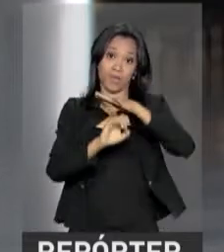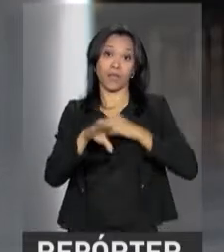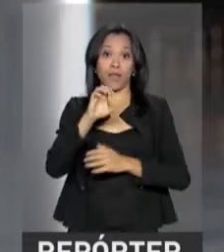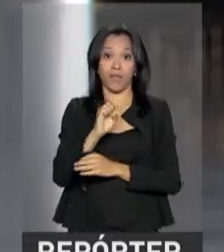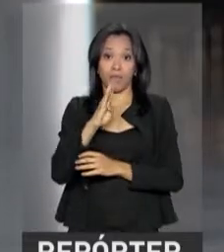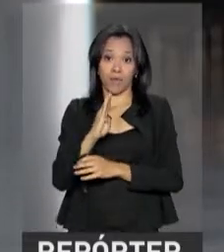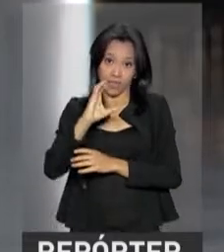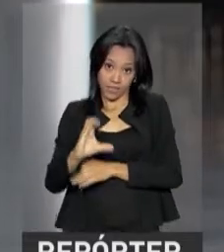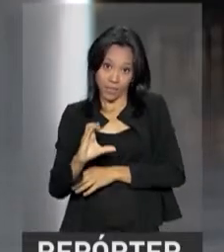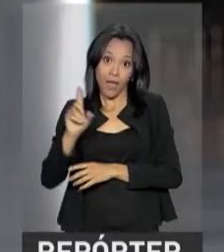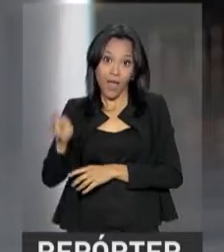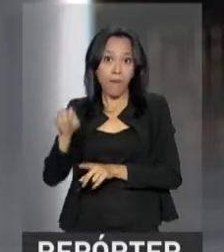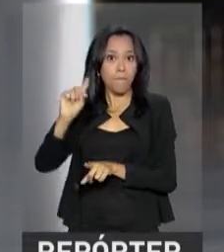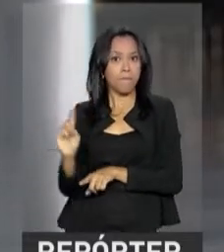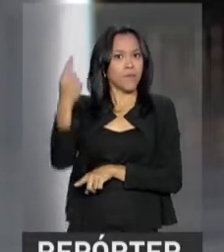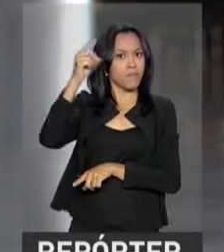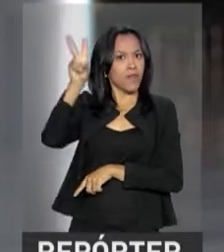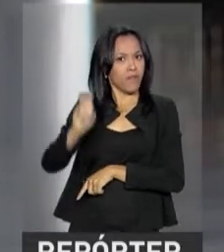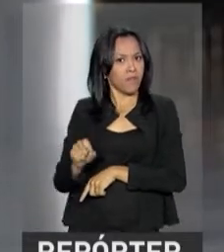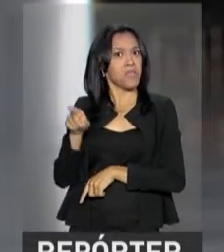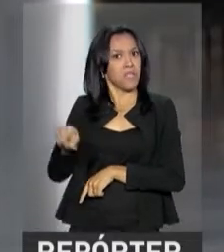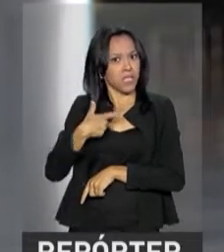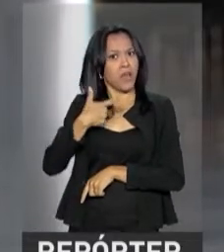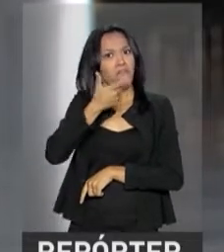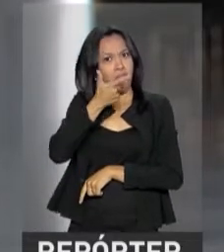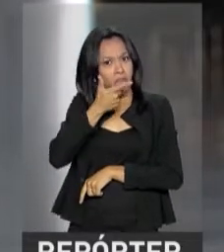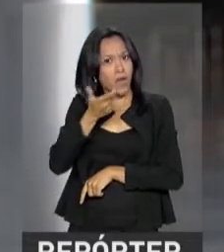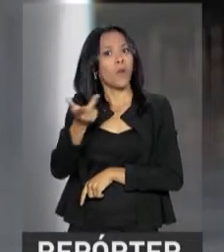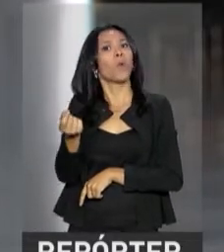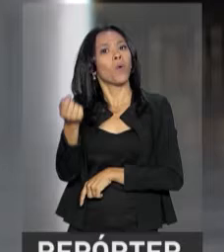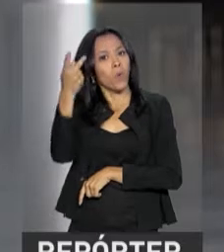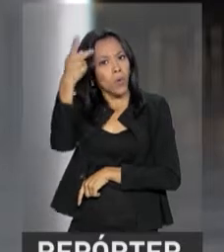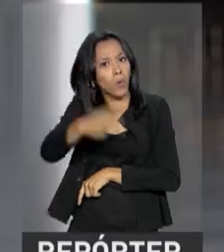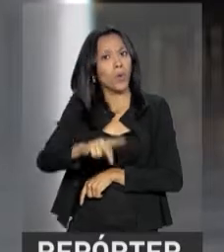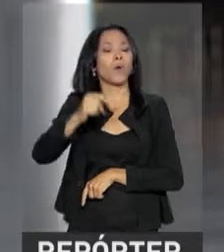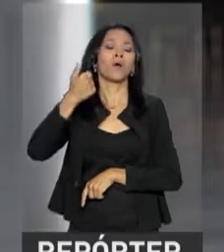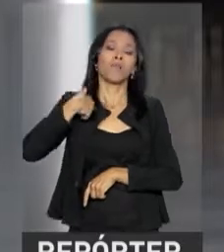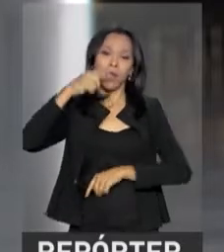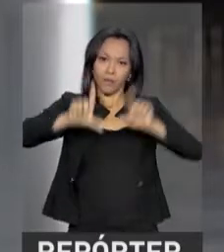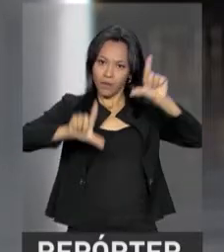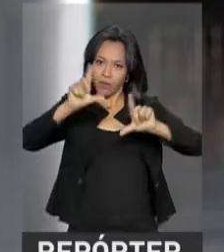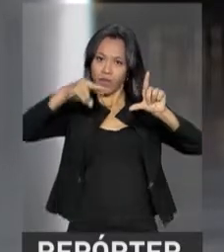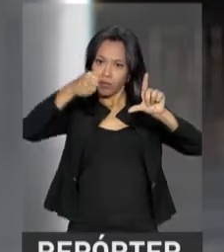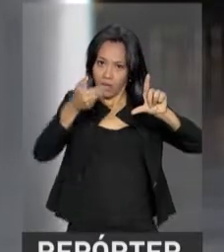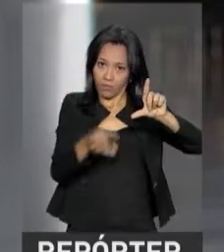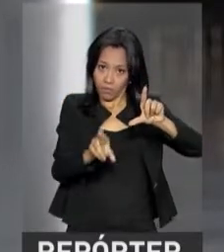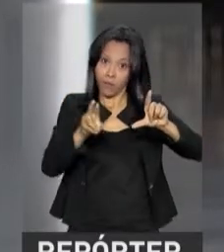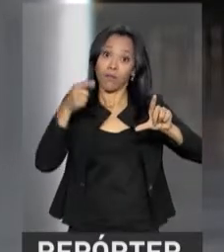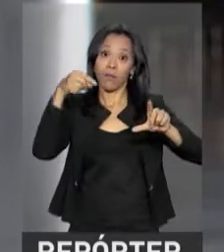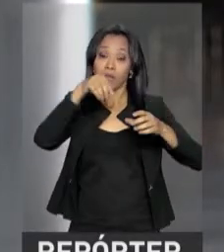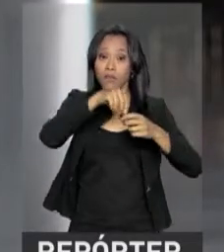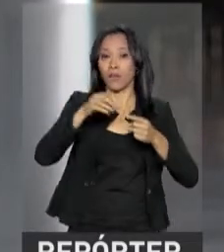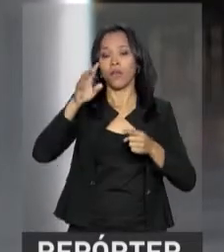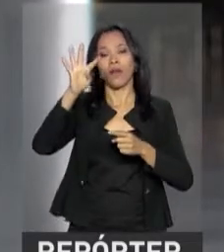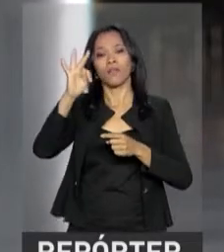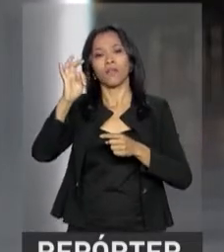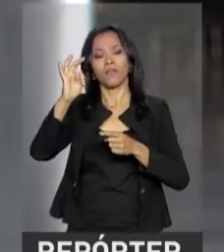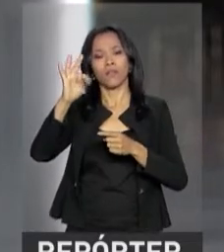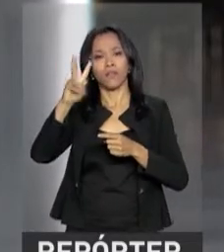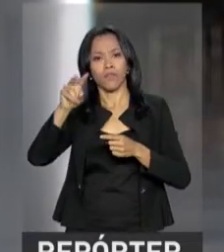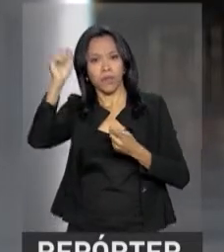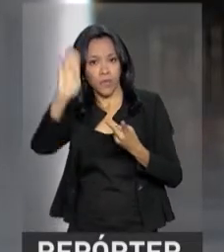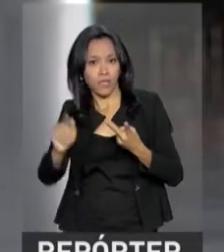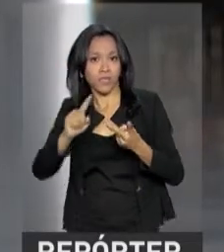primeira vez que o presidente michel temer falou com exclusividade aos veículos da bbc da qual fazem parte a tv brasil a agência